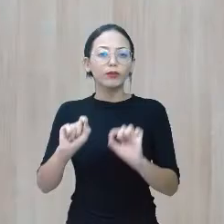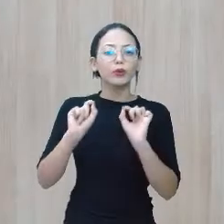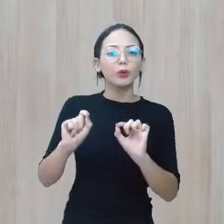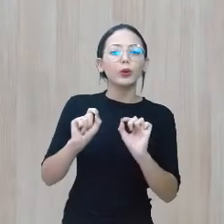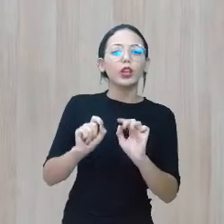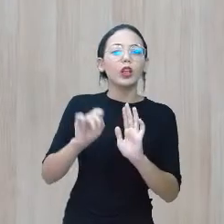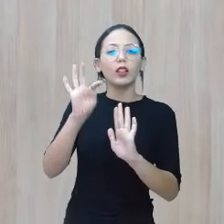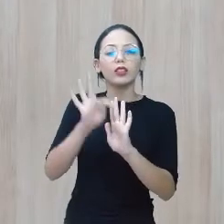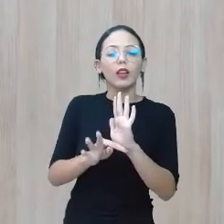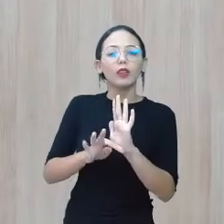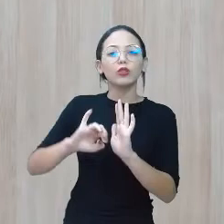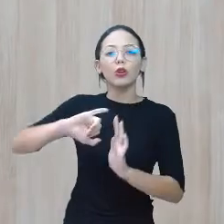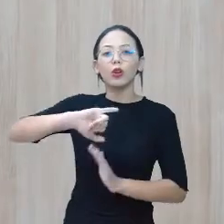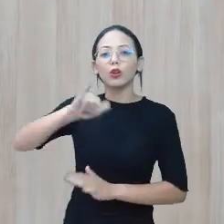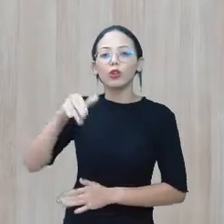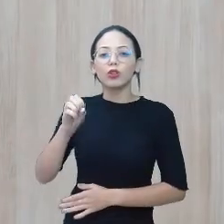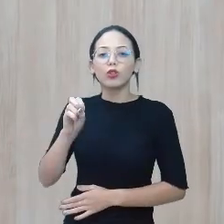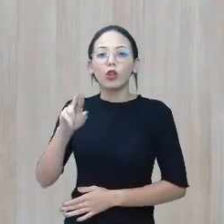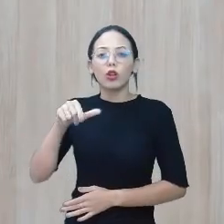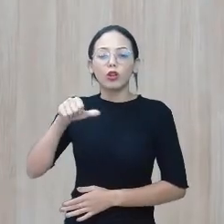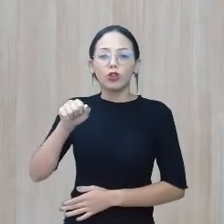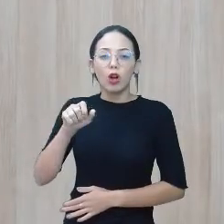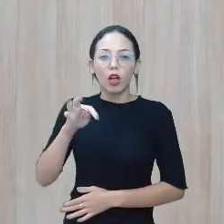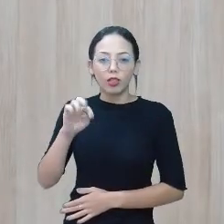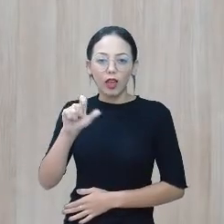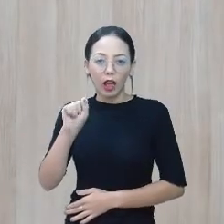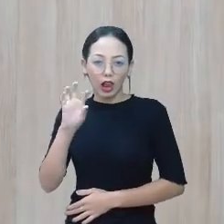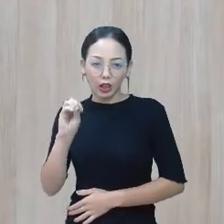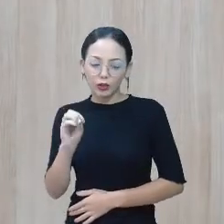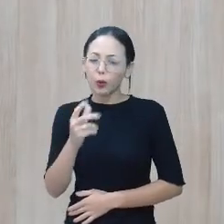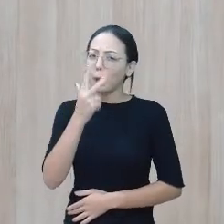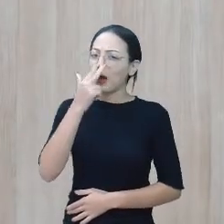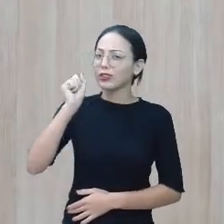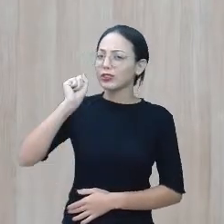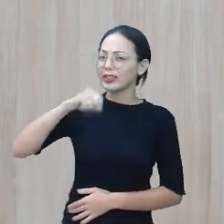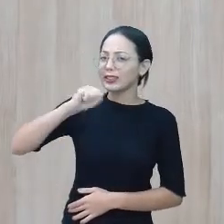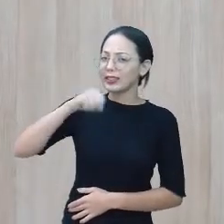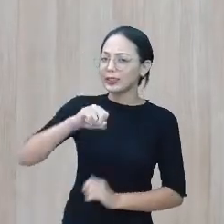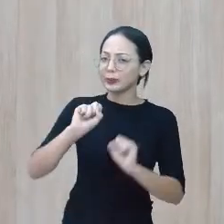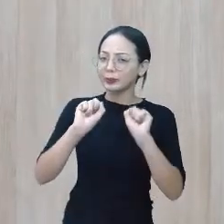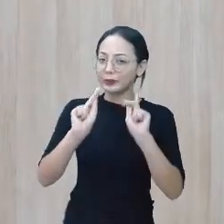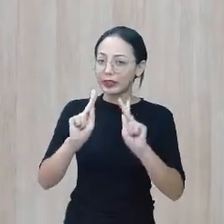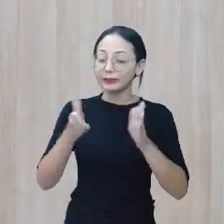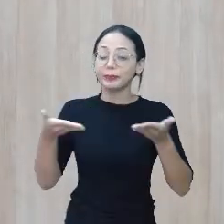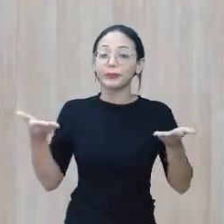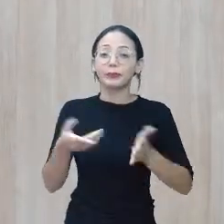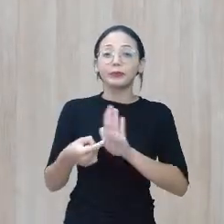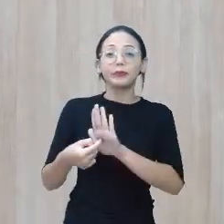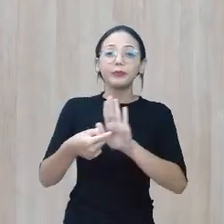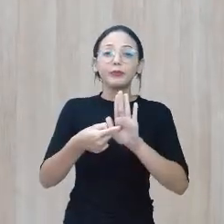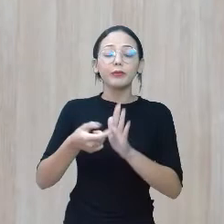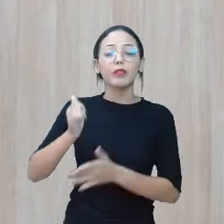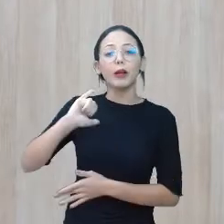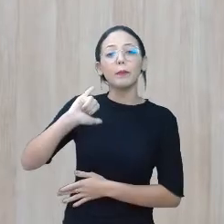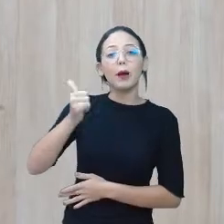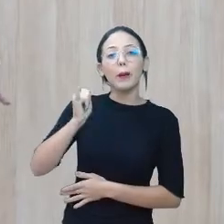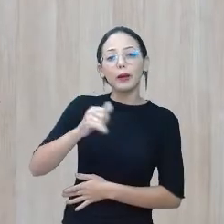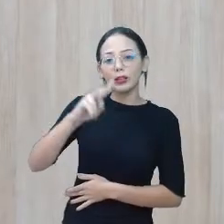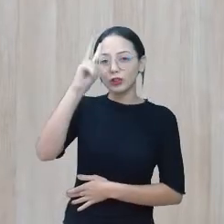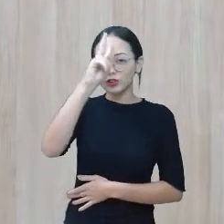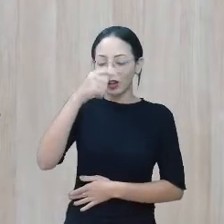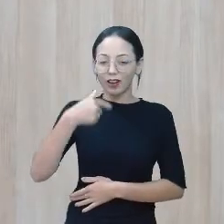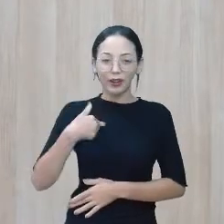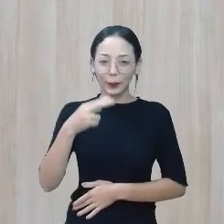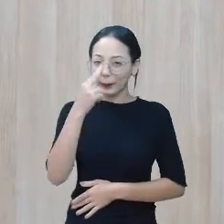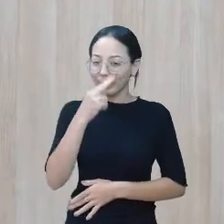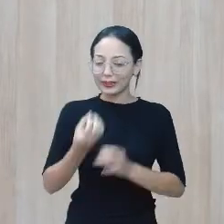jornalístico? Eu acho que sim, essa altura do campeonato, né? A gente já viu tantos. Então vamos lá, eu vou contar aqui uma historinha que eu mesmo inventei